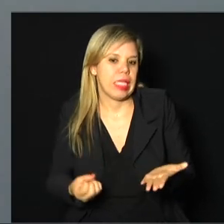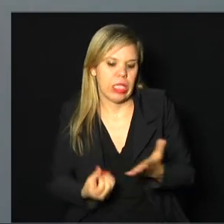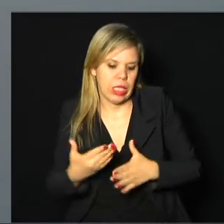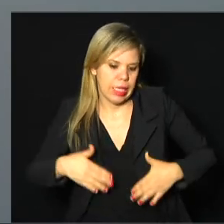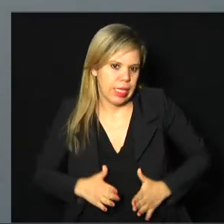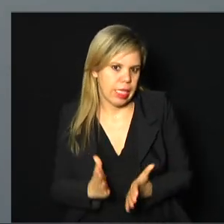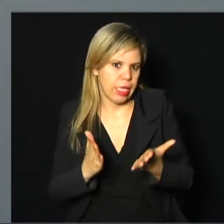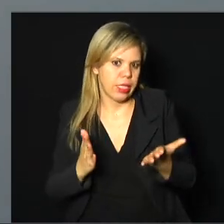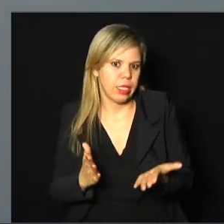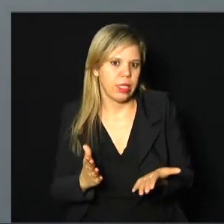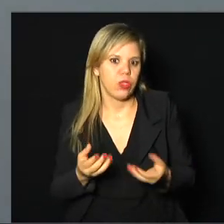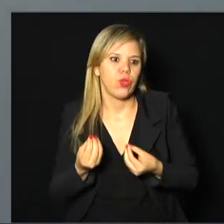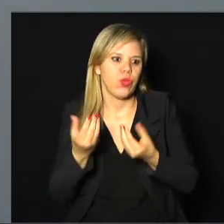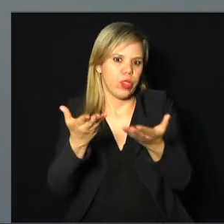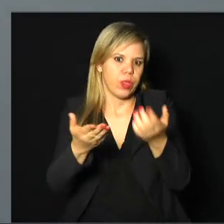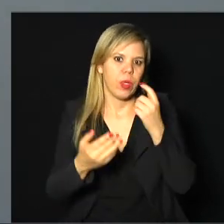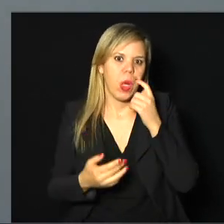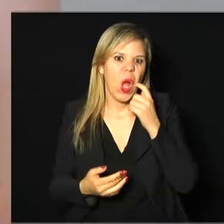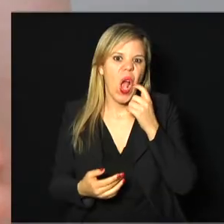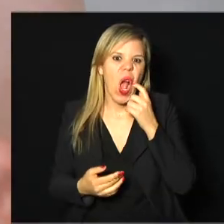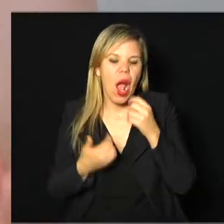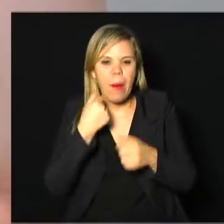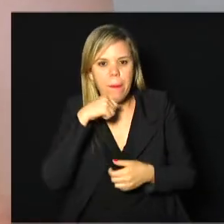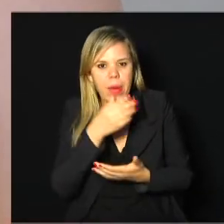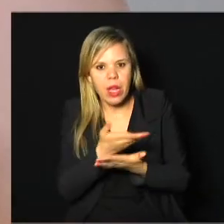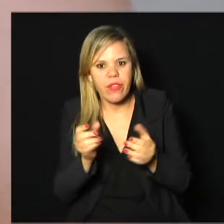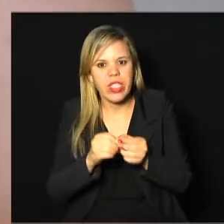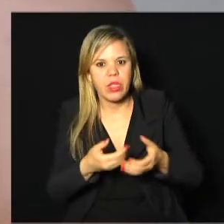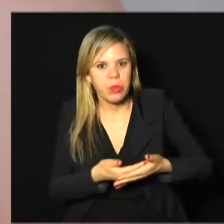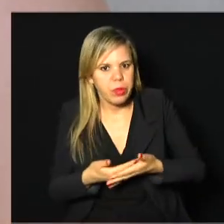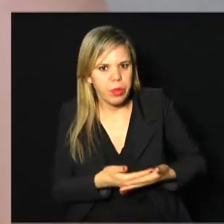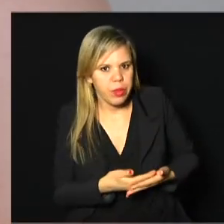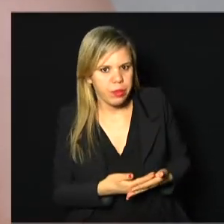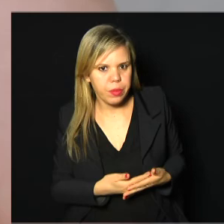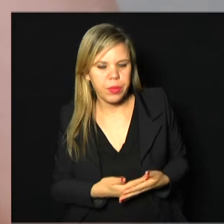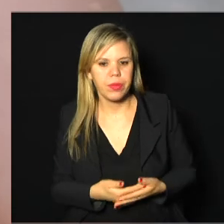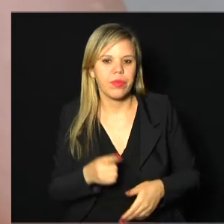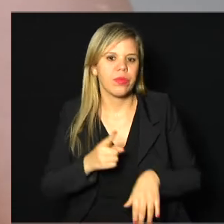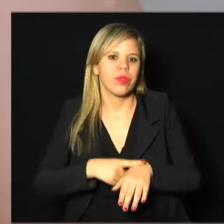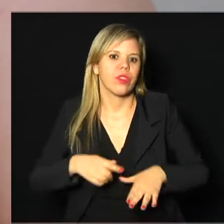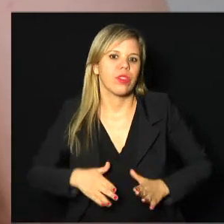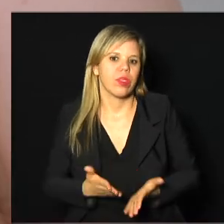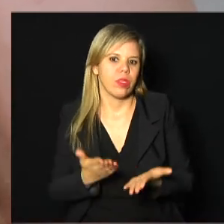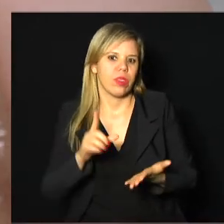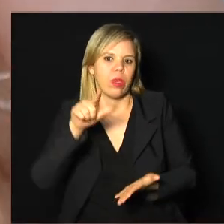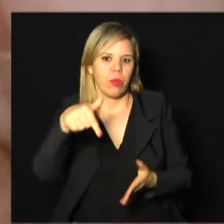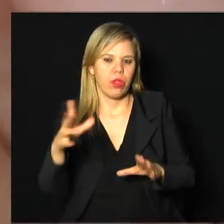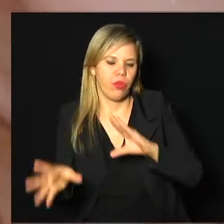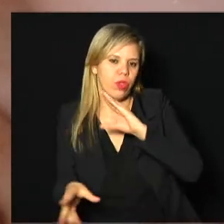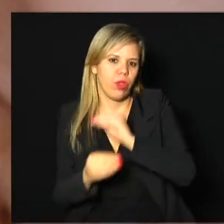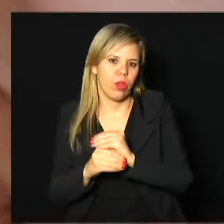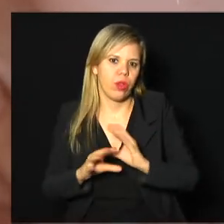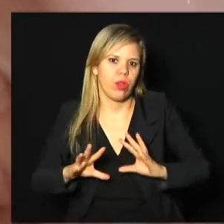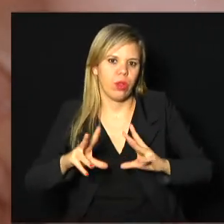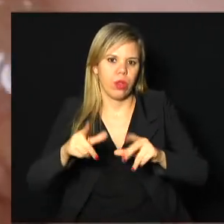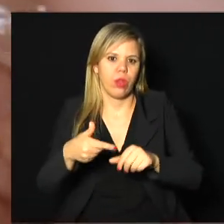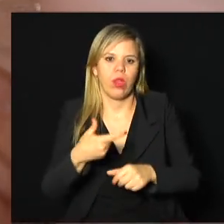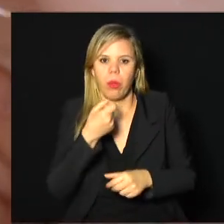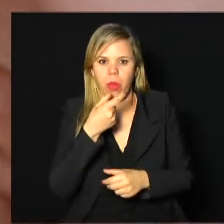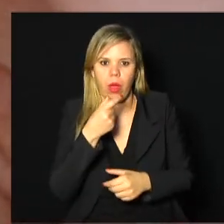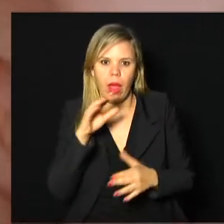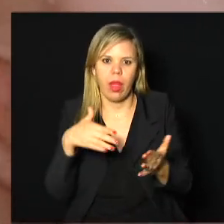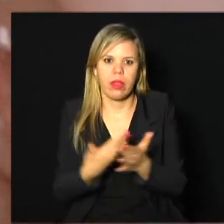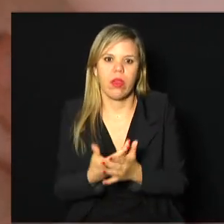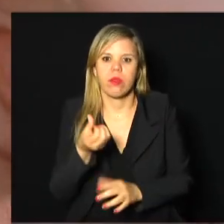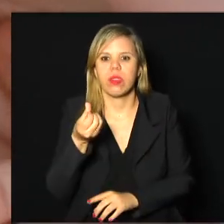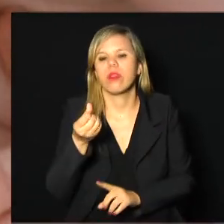assim que nasce até, já é oferecida, né, para a mãe fazer no bebezinho ao nascimento, e depois você completa todas as doses